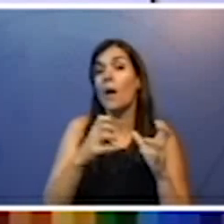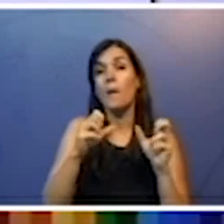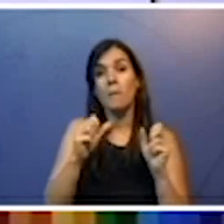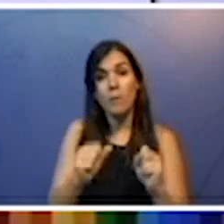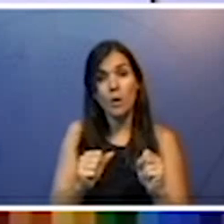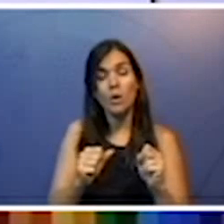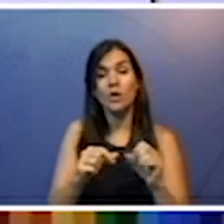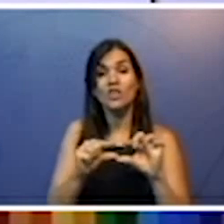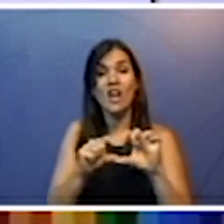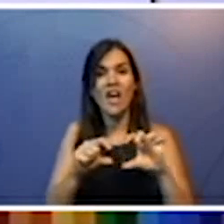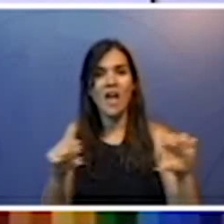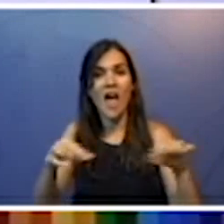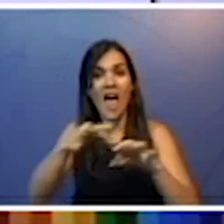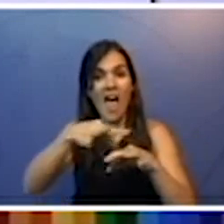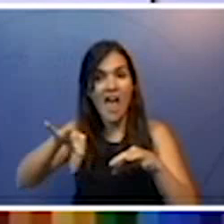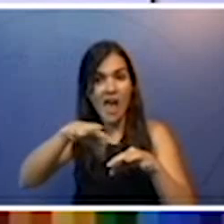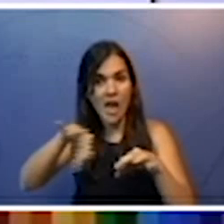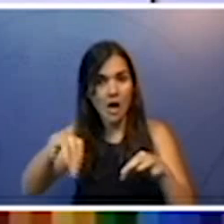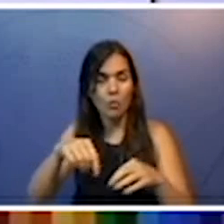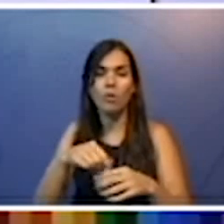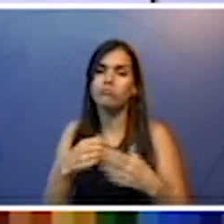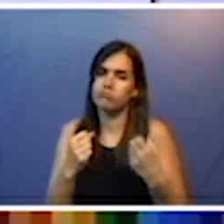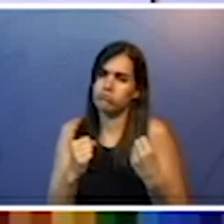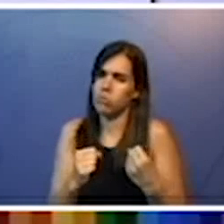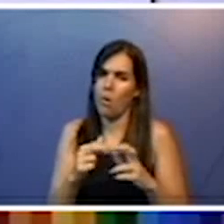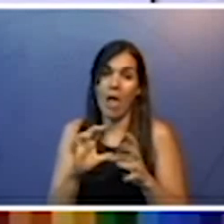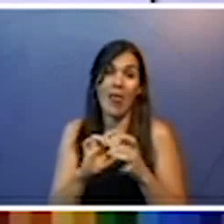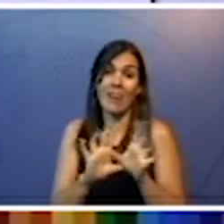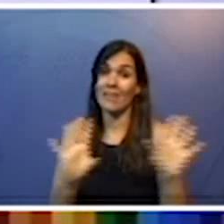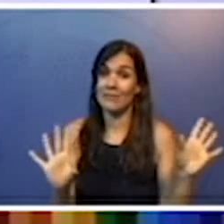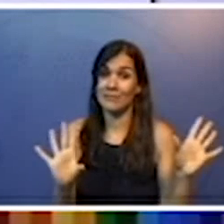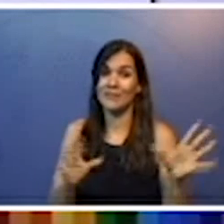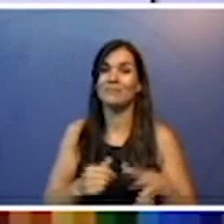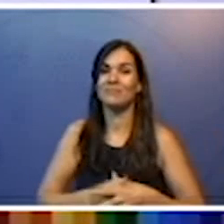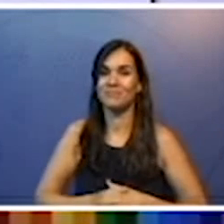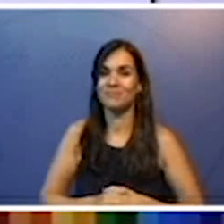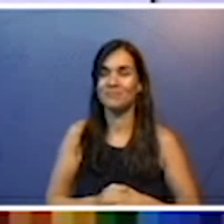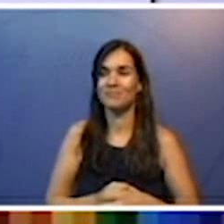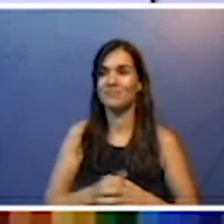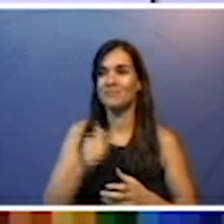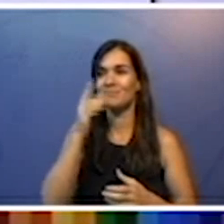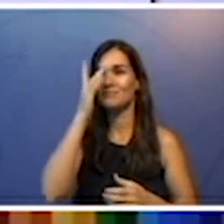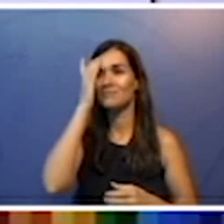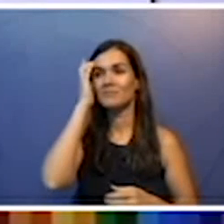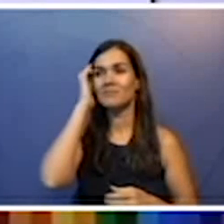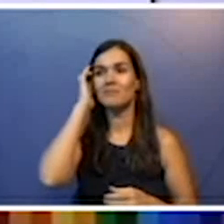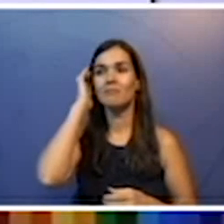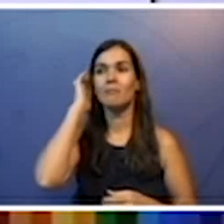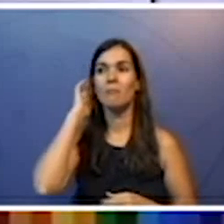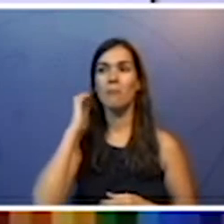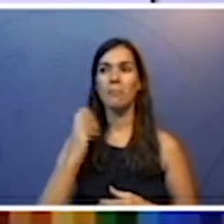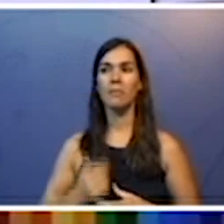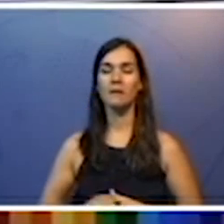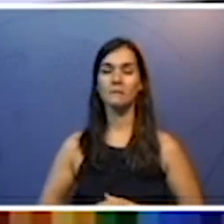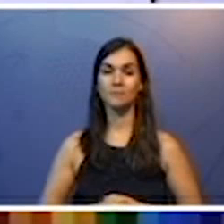pulinhos. Aqui é a estratégia que a criança preferir, tá? A maneira que ficar melhor para o facilitador.